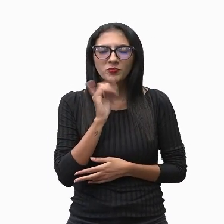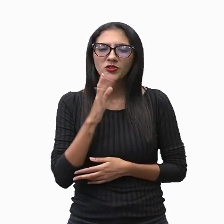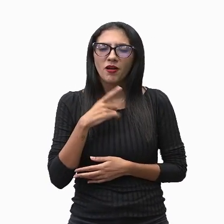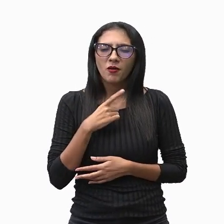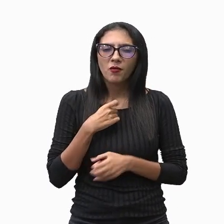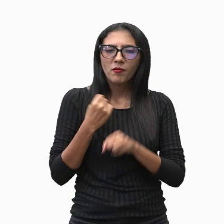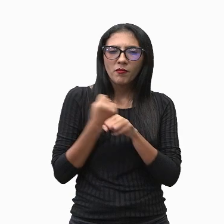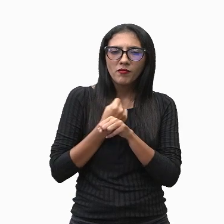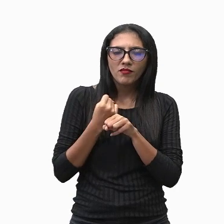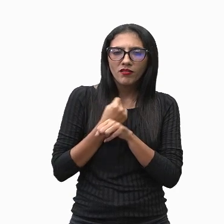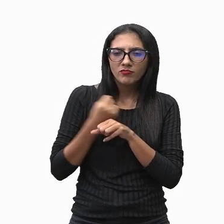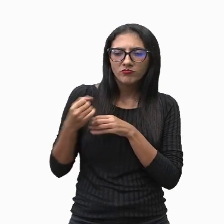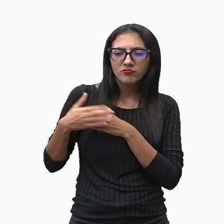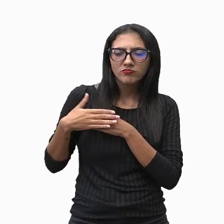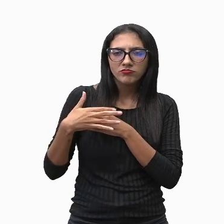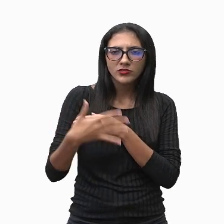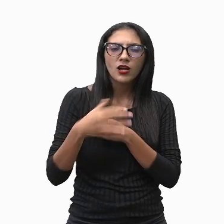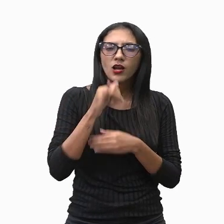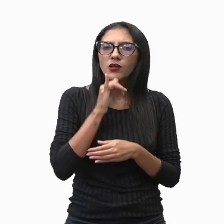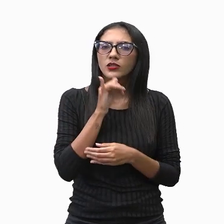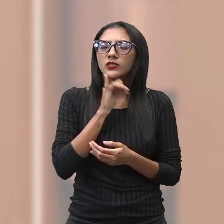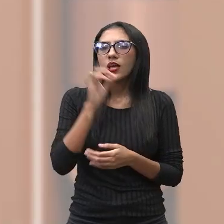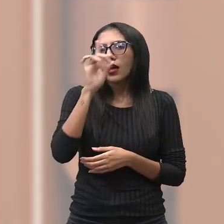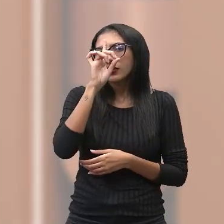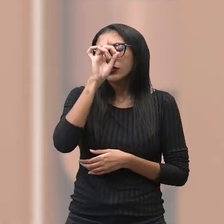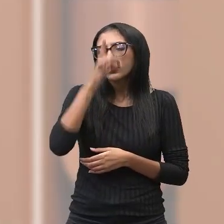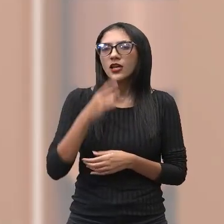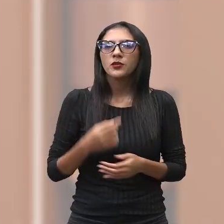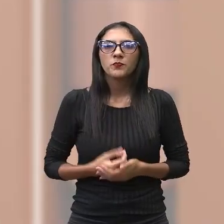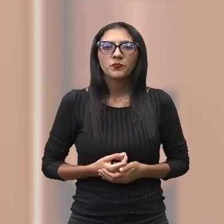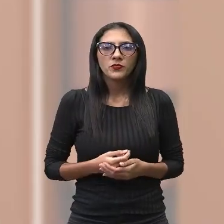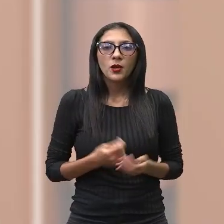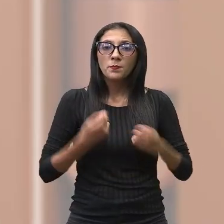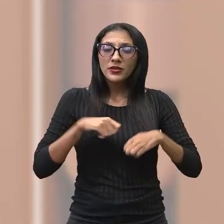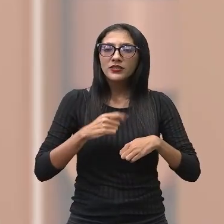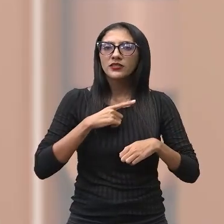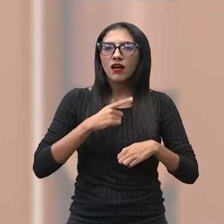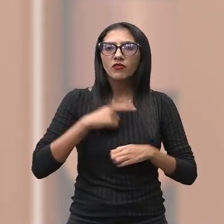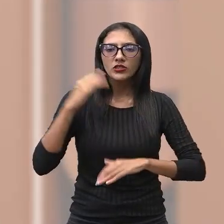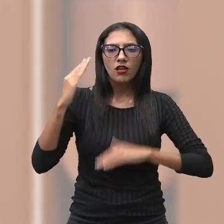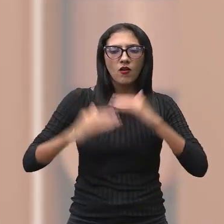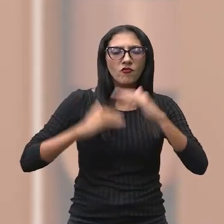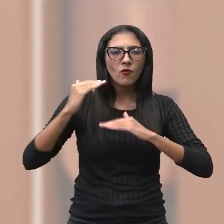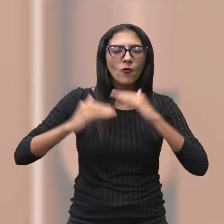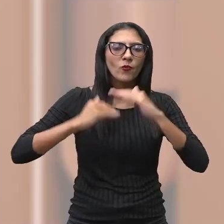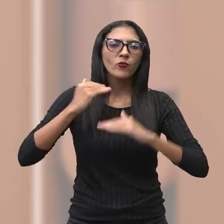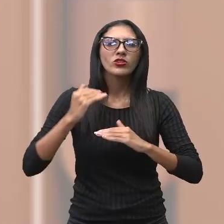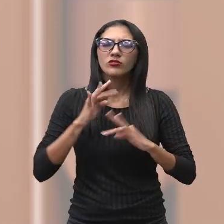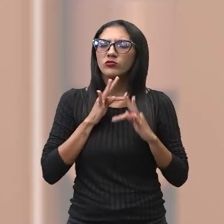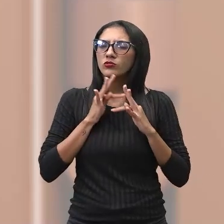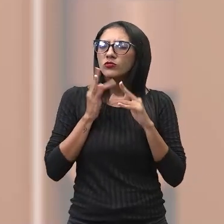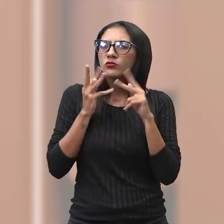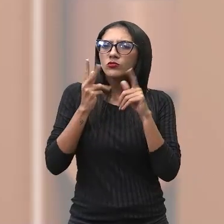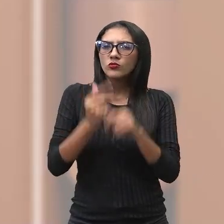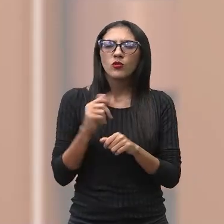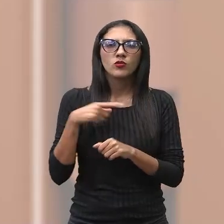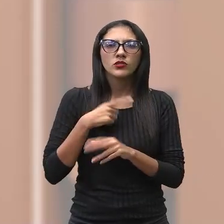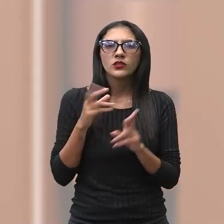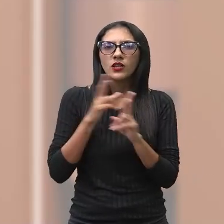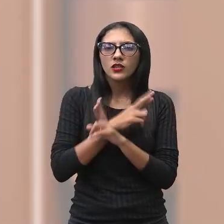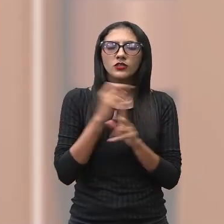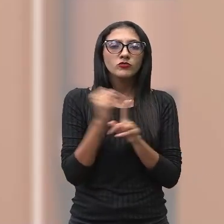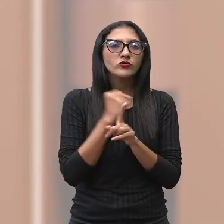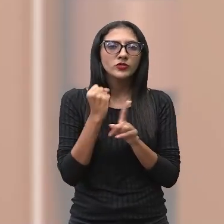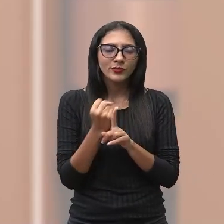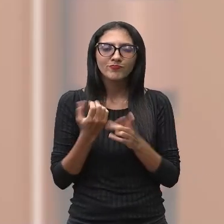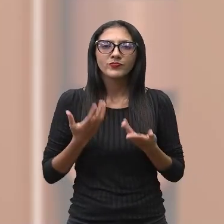né? Naquela ideia de que deveríamos ter evoluído o suficiente com todas essas questões sociais, ainda